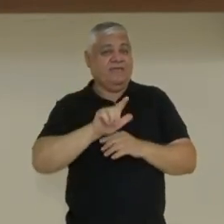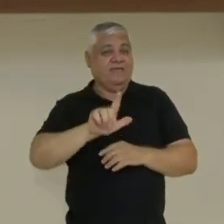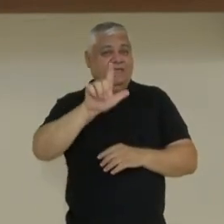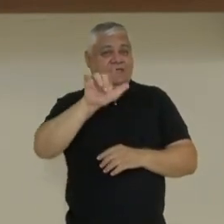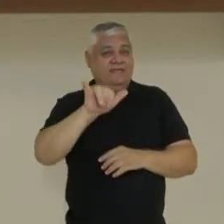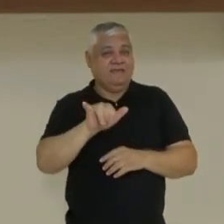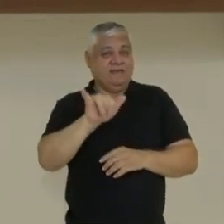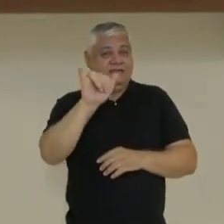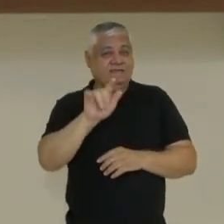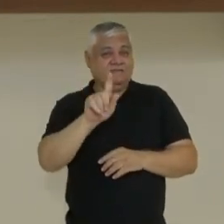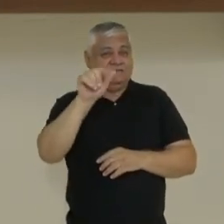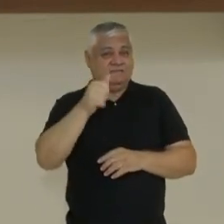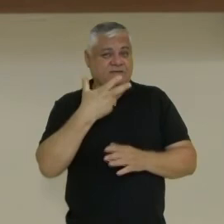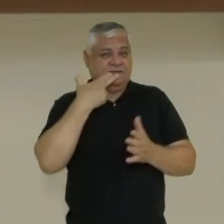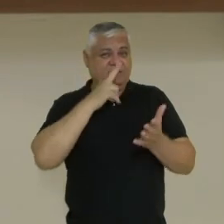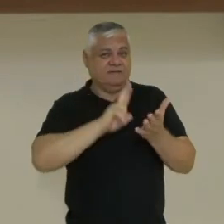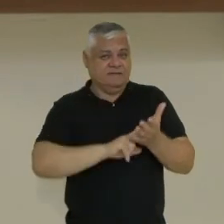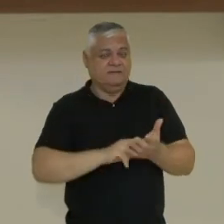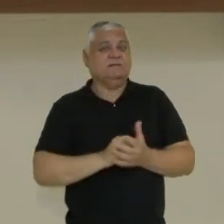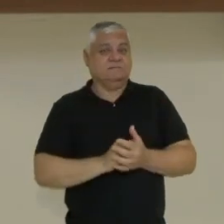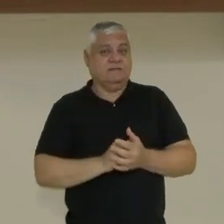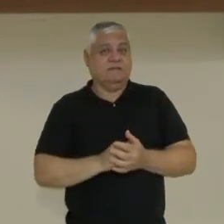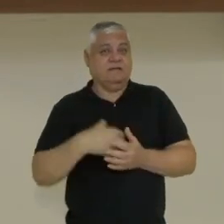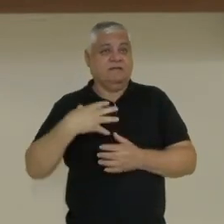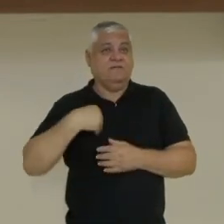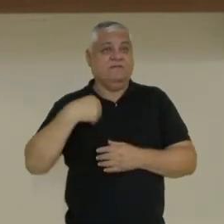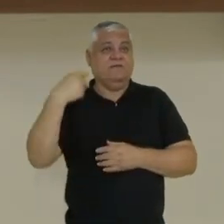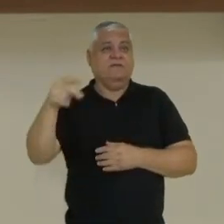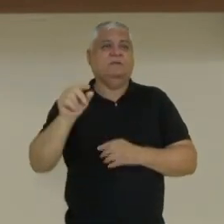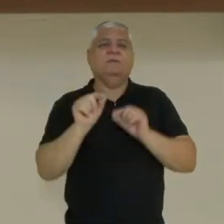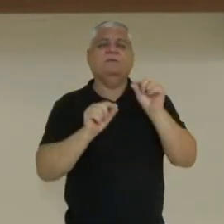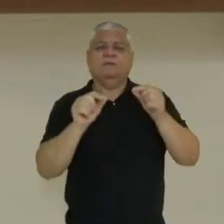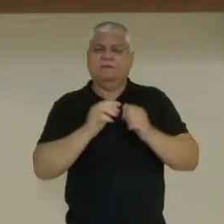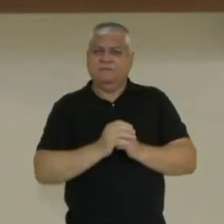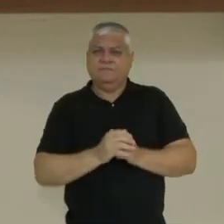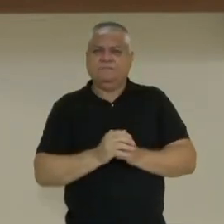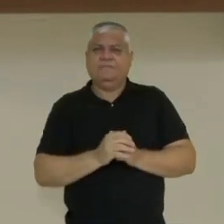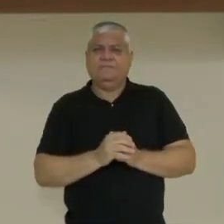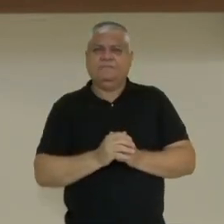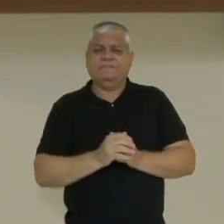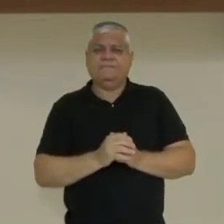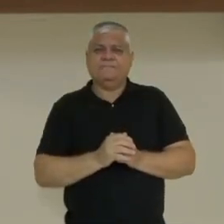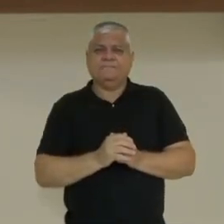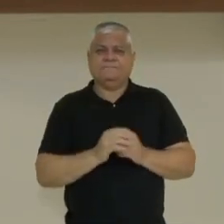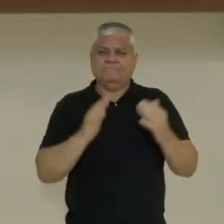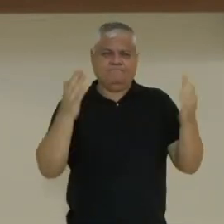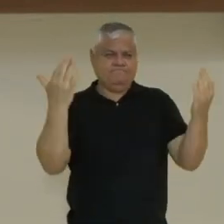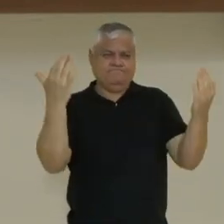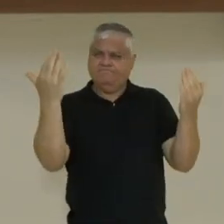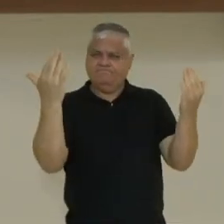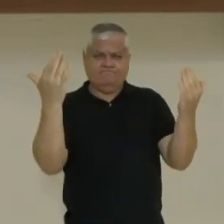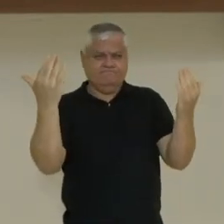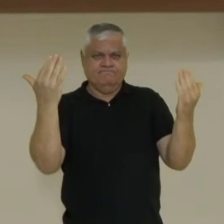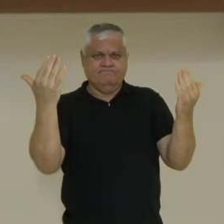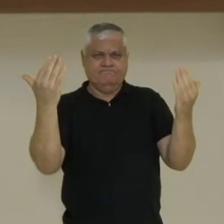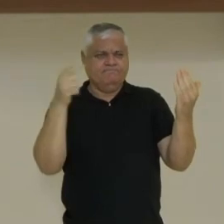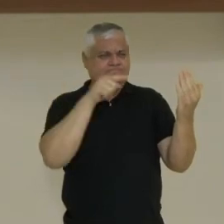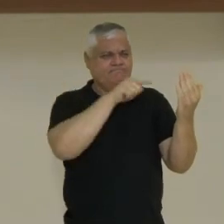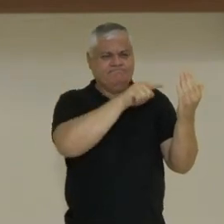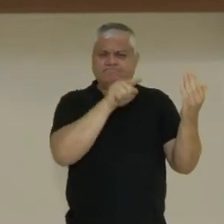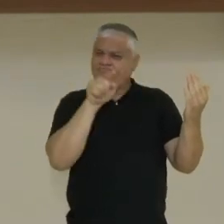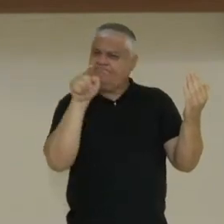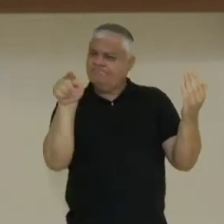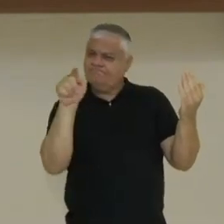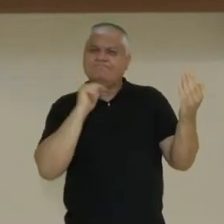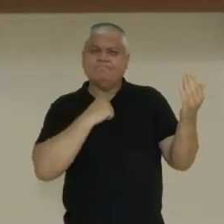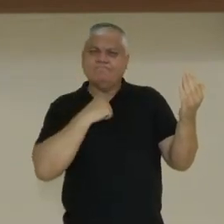Lígia Fagundes Telles, ao filho, o que, que nós notamos? Só no olhar eu já percebo que o quê? Que